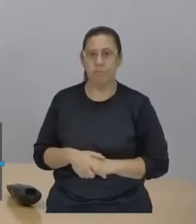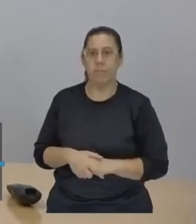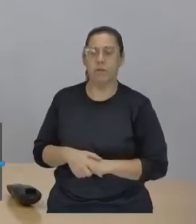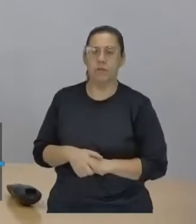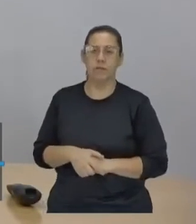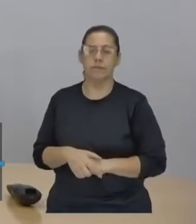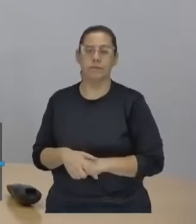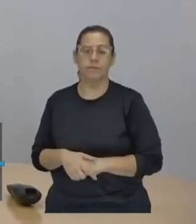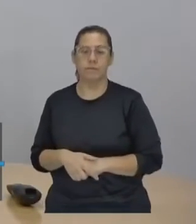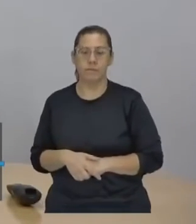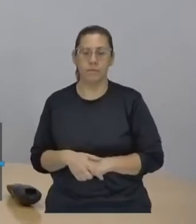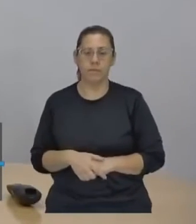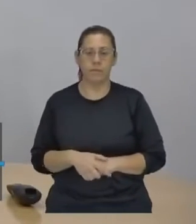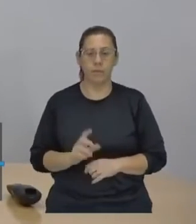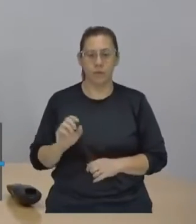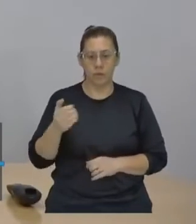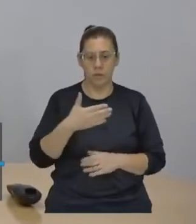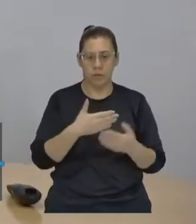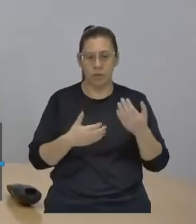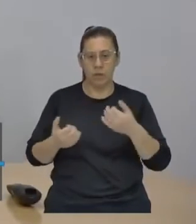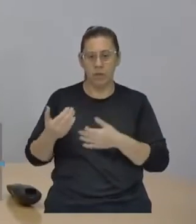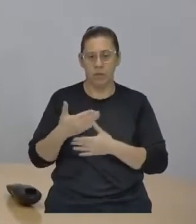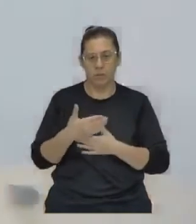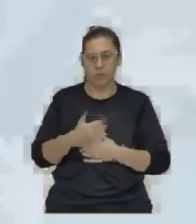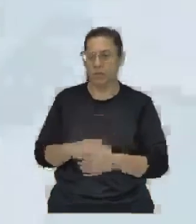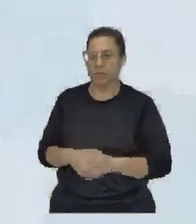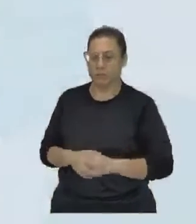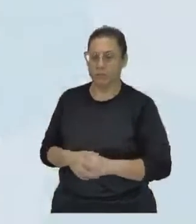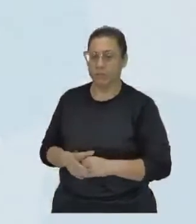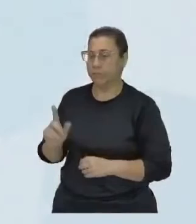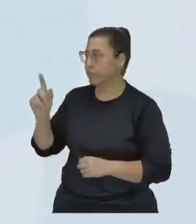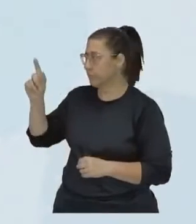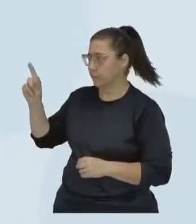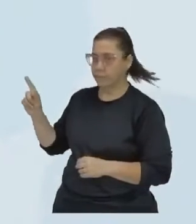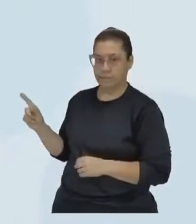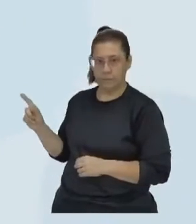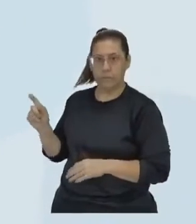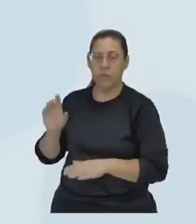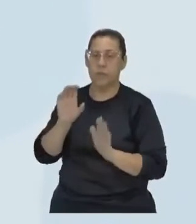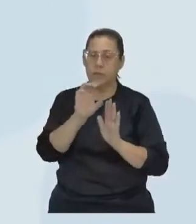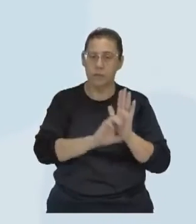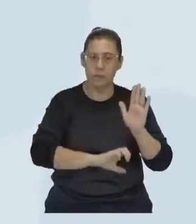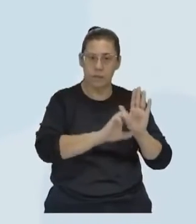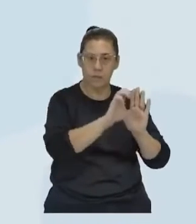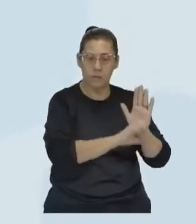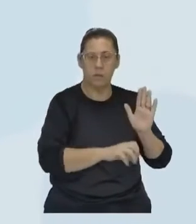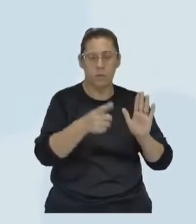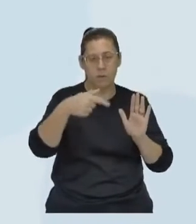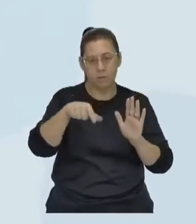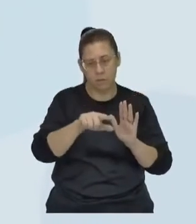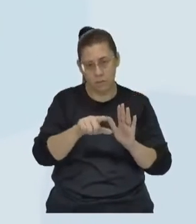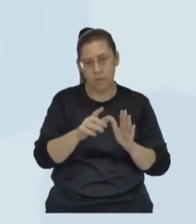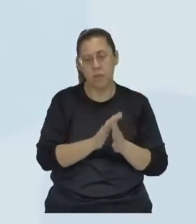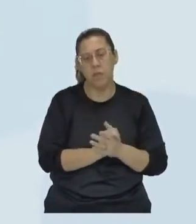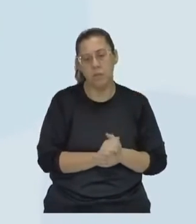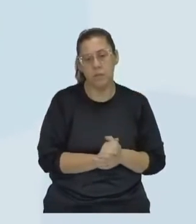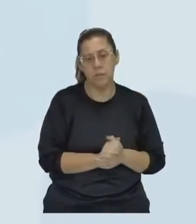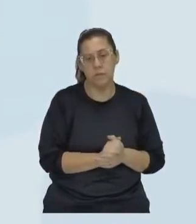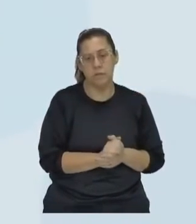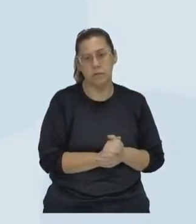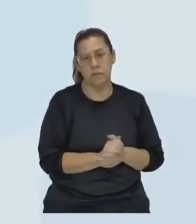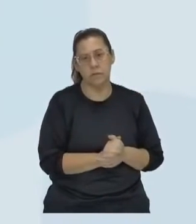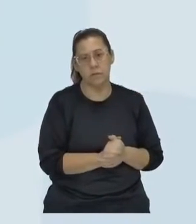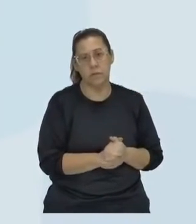Então vamos lá. O próximo slide, só para comentar. Nesse slide, esse exercício agora era para vocês, então, para vocês passarem